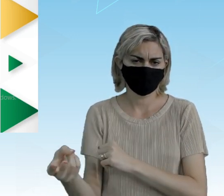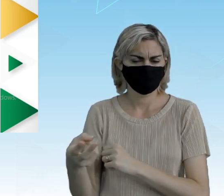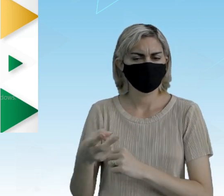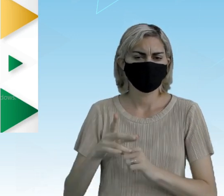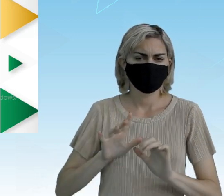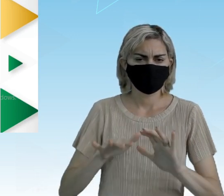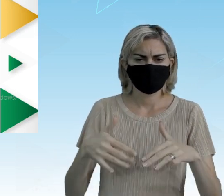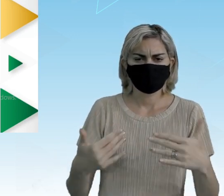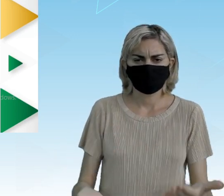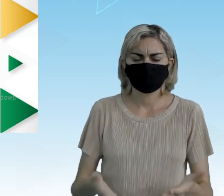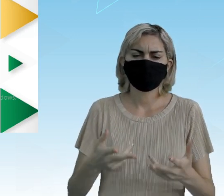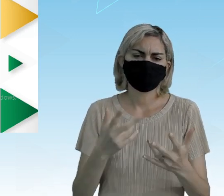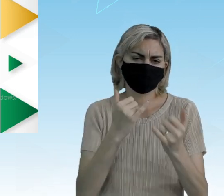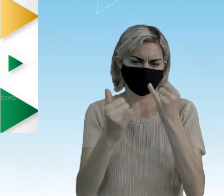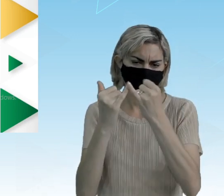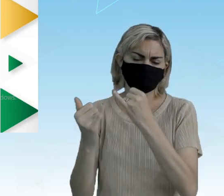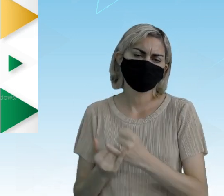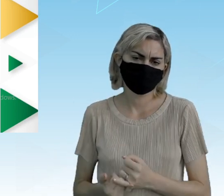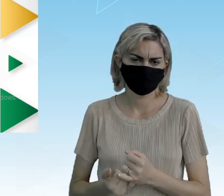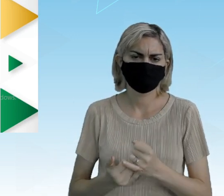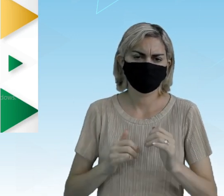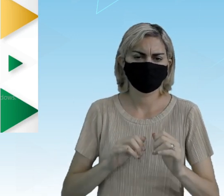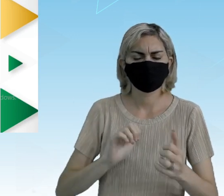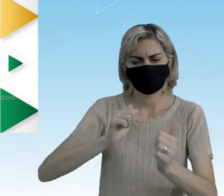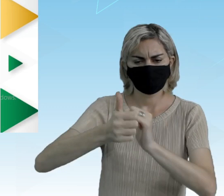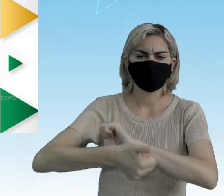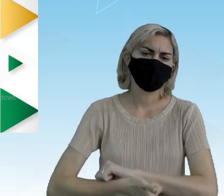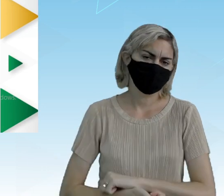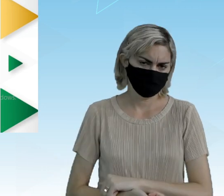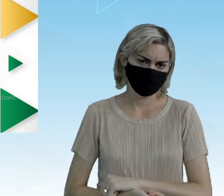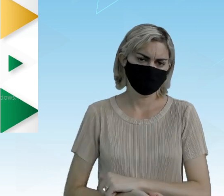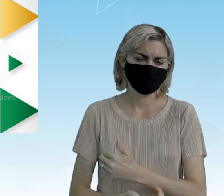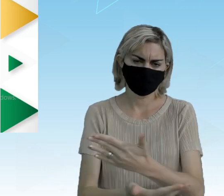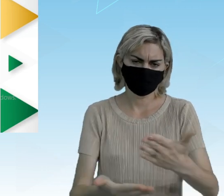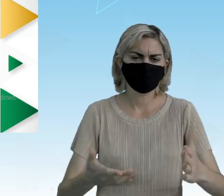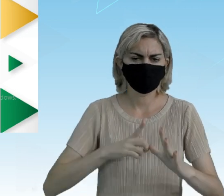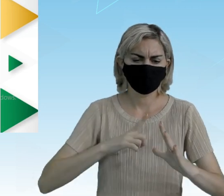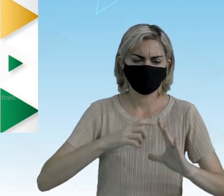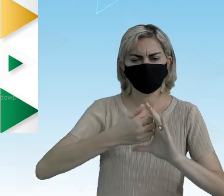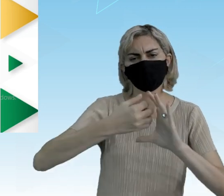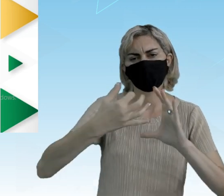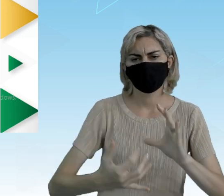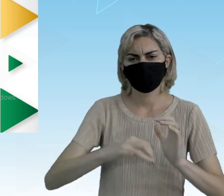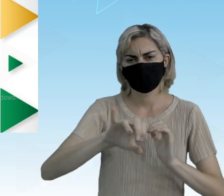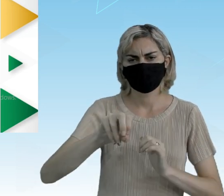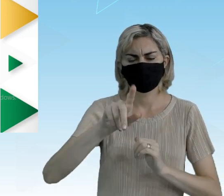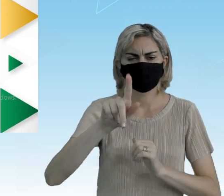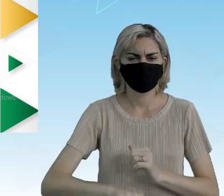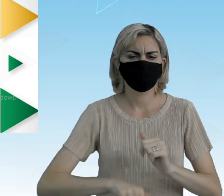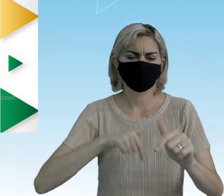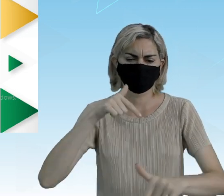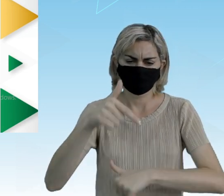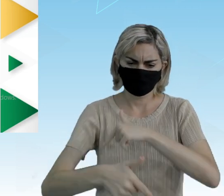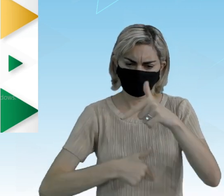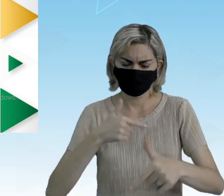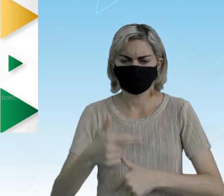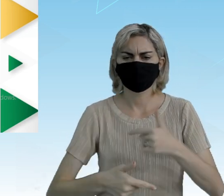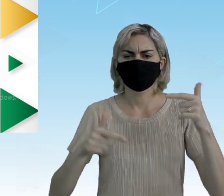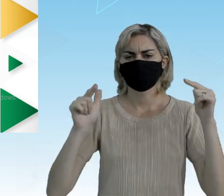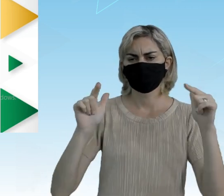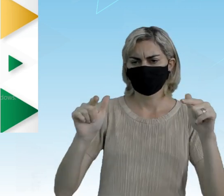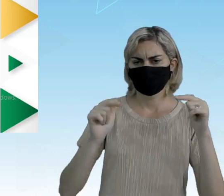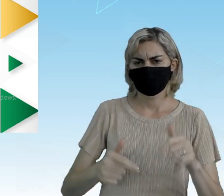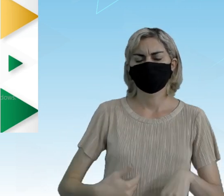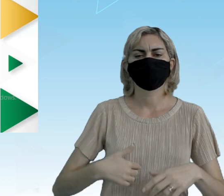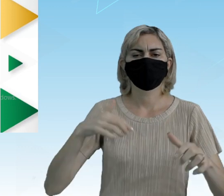aqueles que são semelhantes a determinados esportes e também têm característica de jogos, trabalhando o entretenimento